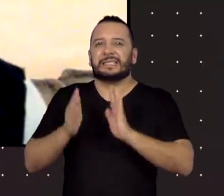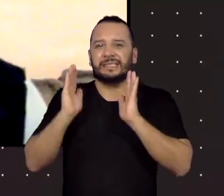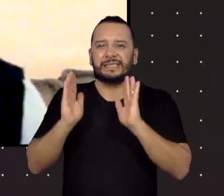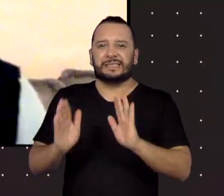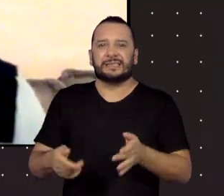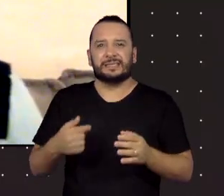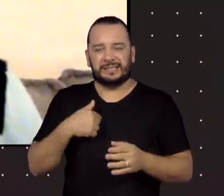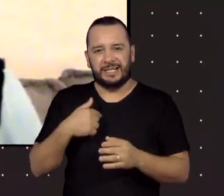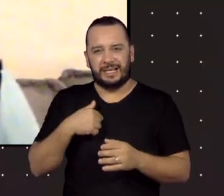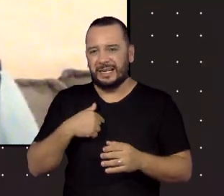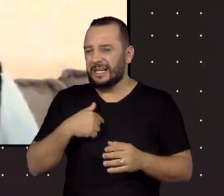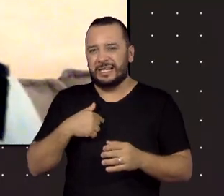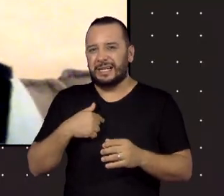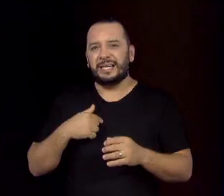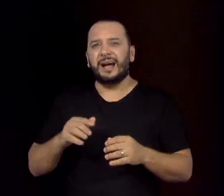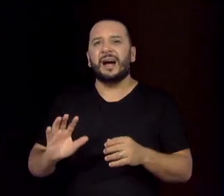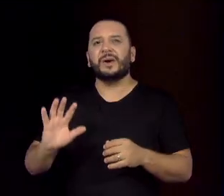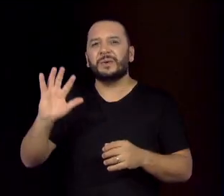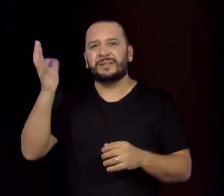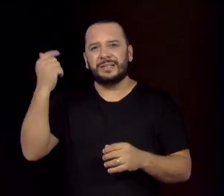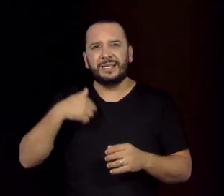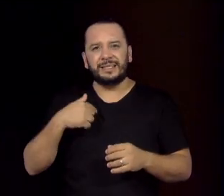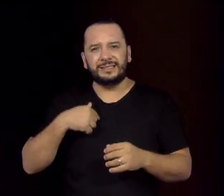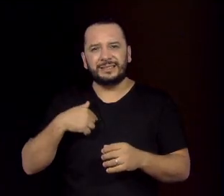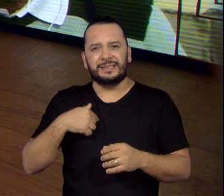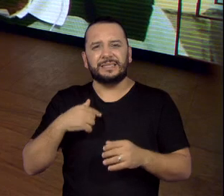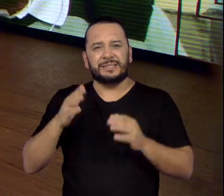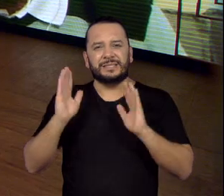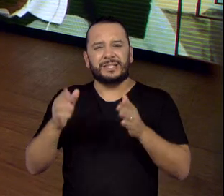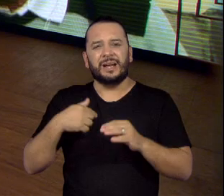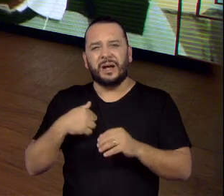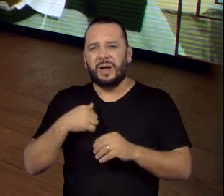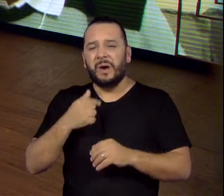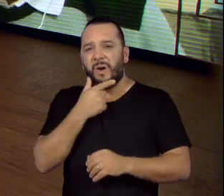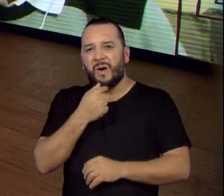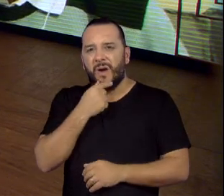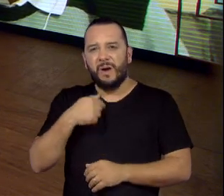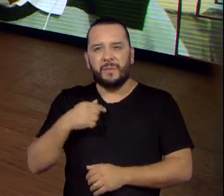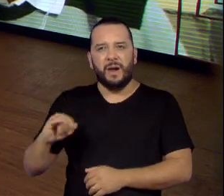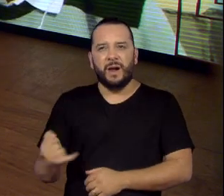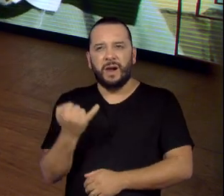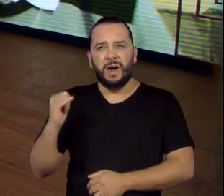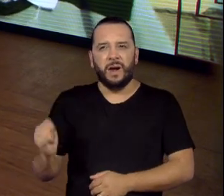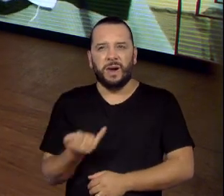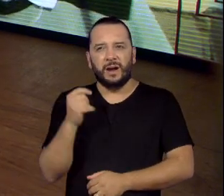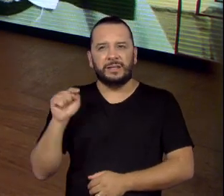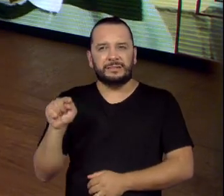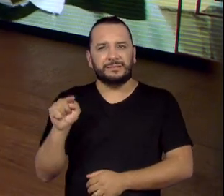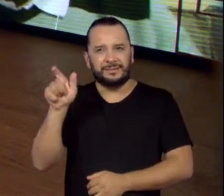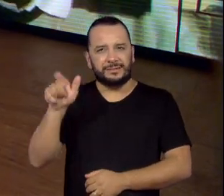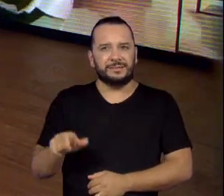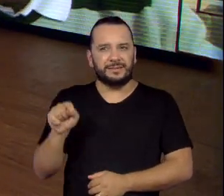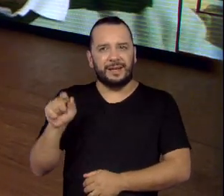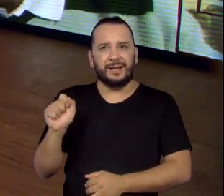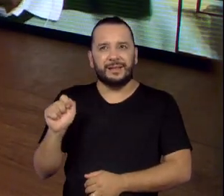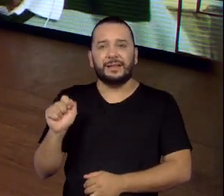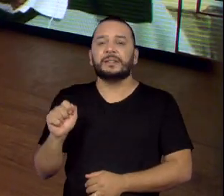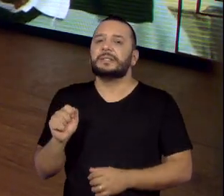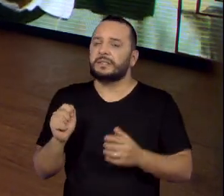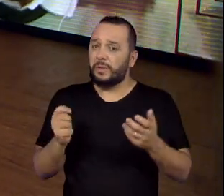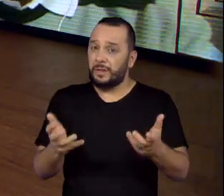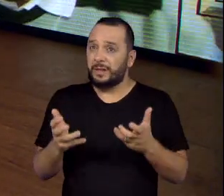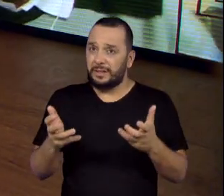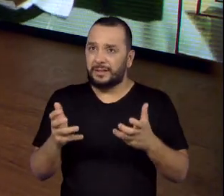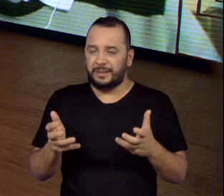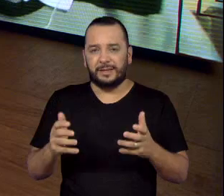pela engrenagem, e que é comida por todos os homens que se aproveitam. E eu queria dar esse panorama também